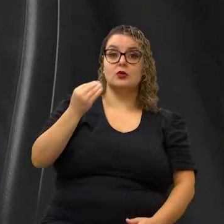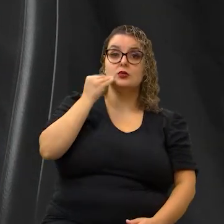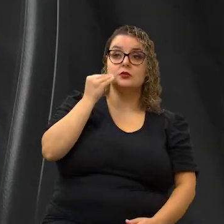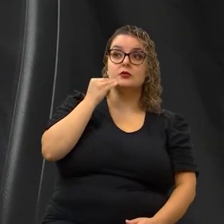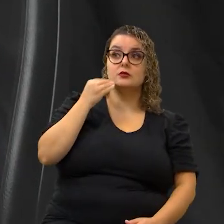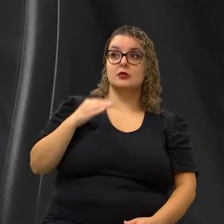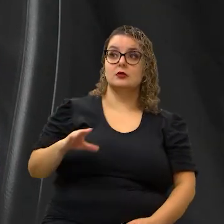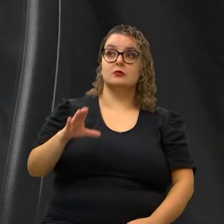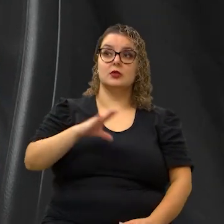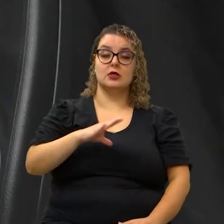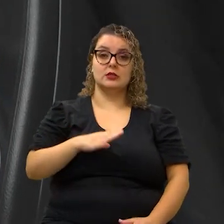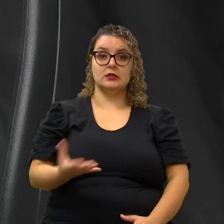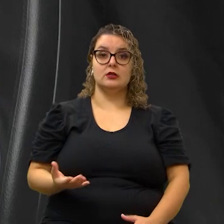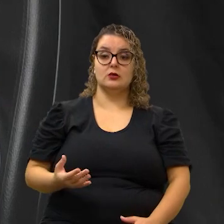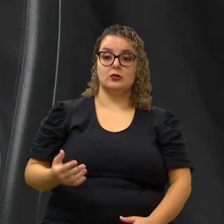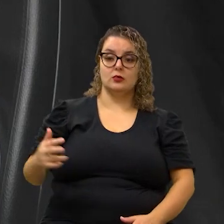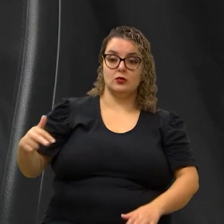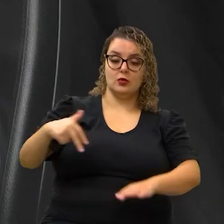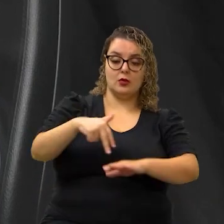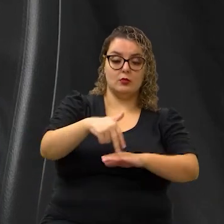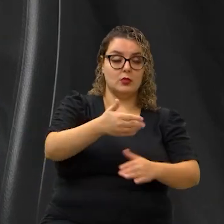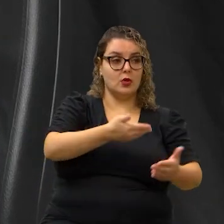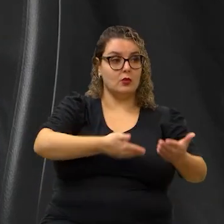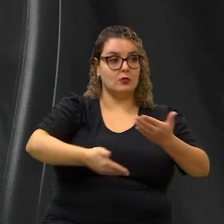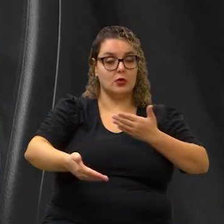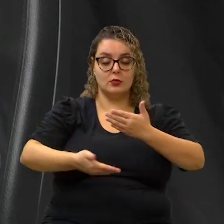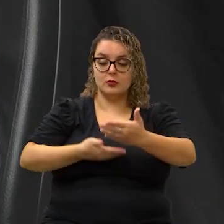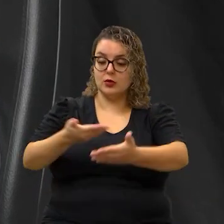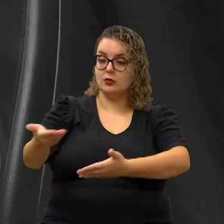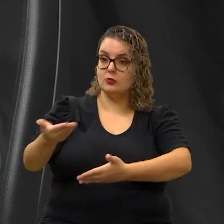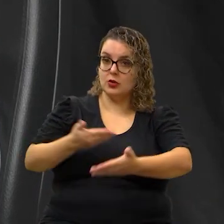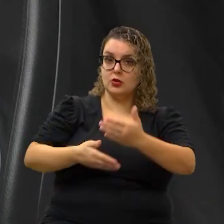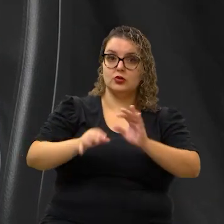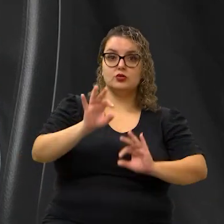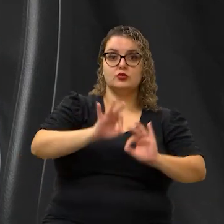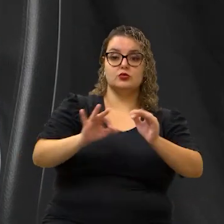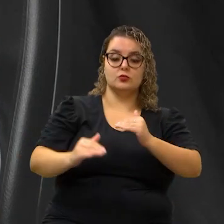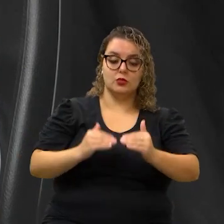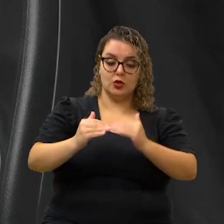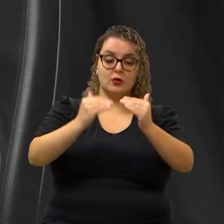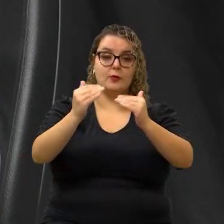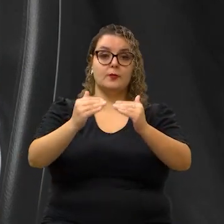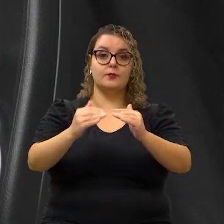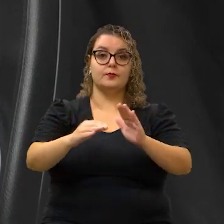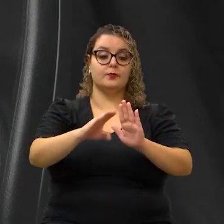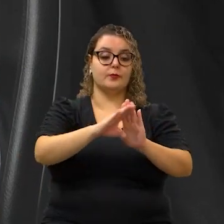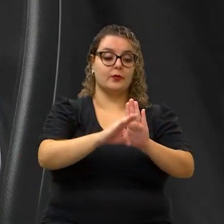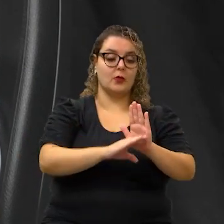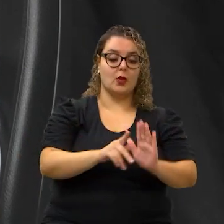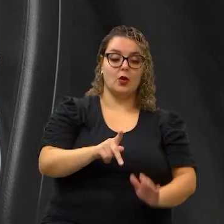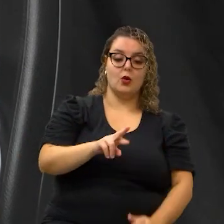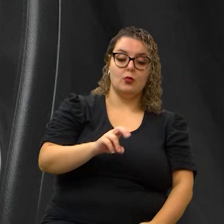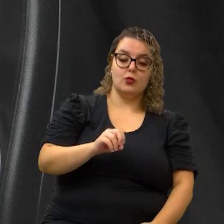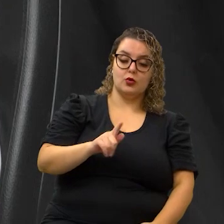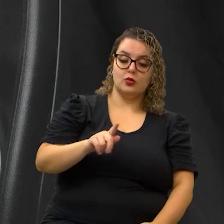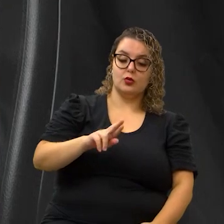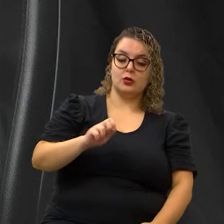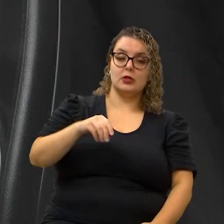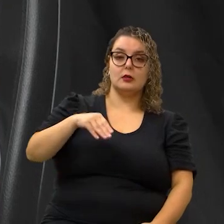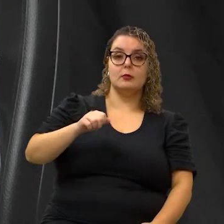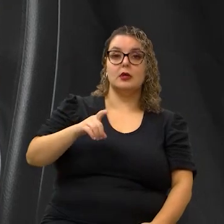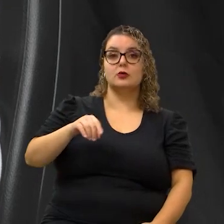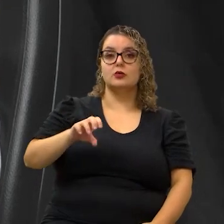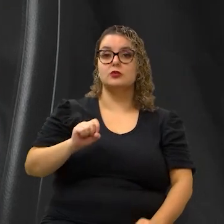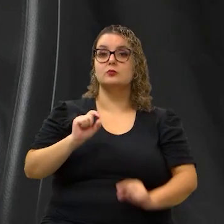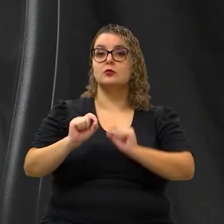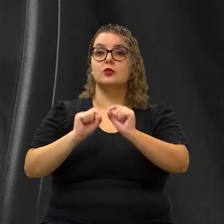estou tentando trazer para a cidade, ser o interlocutor de um projeto de formação para programadores, porque o